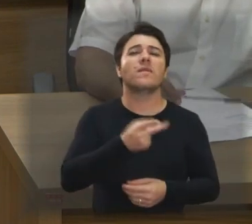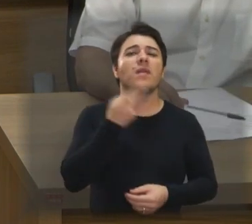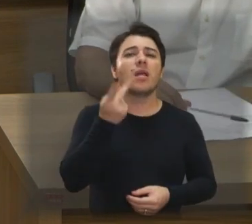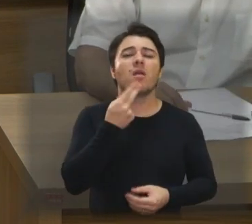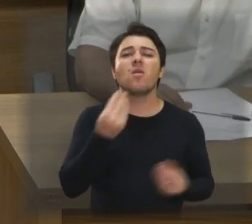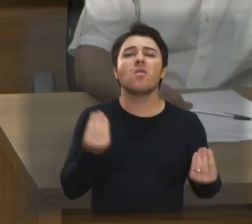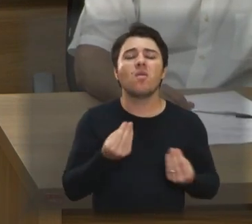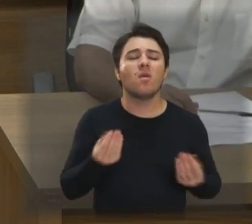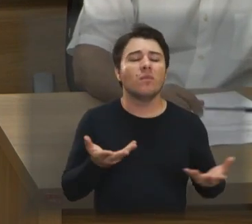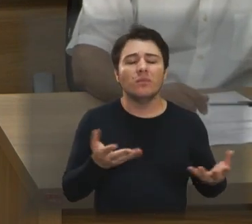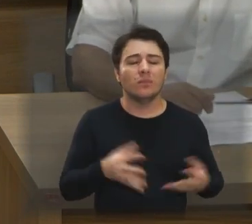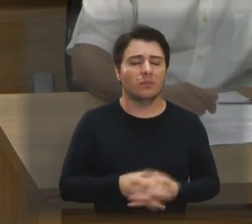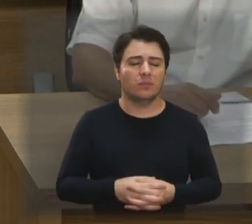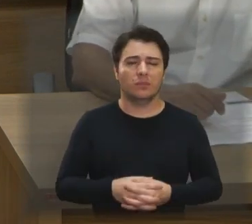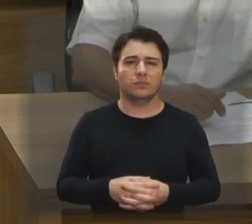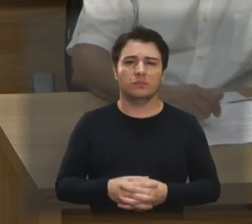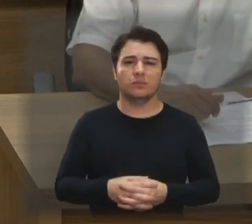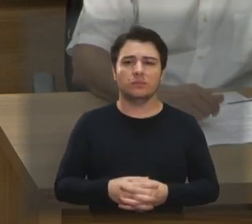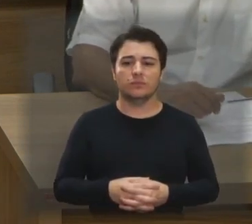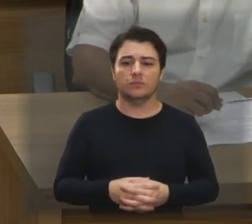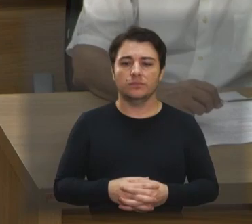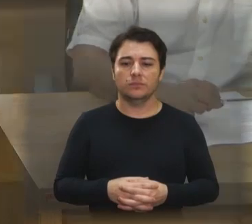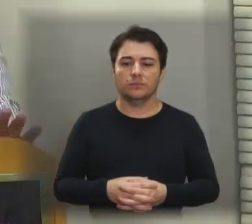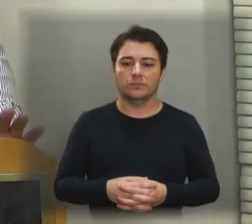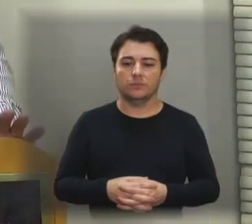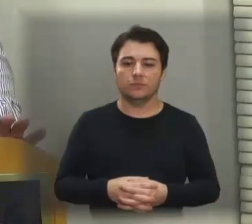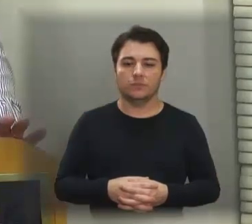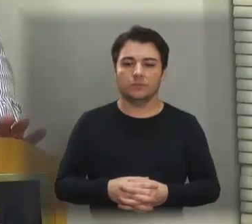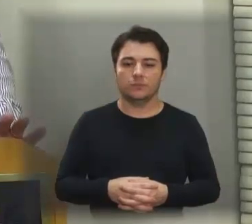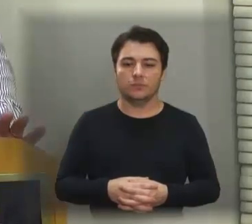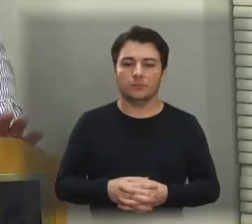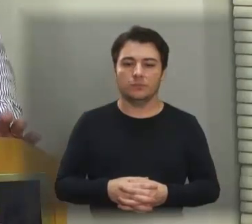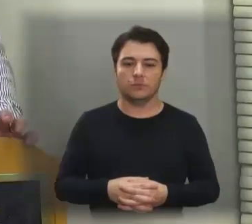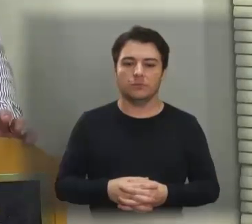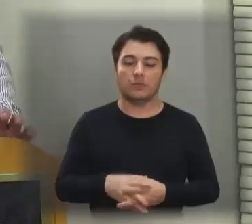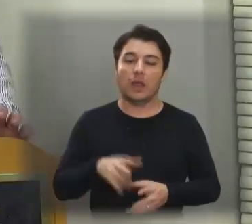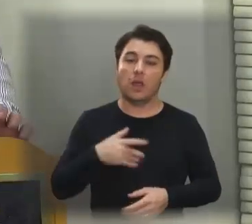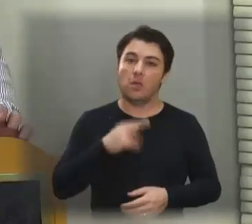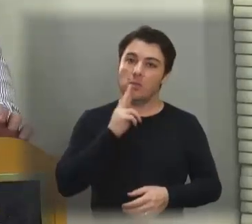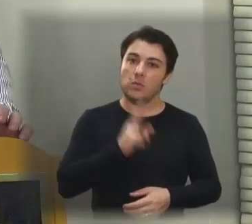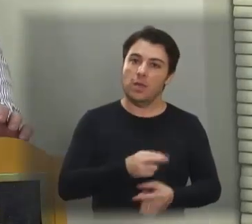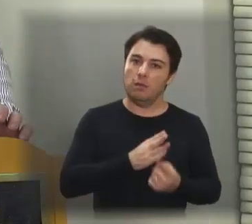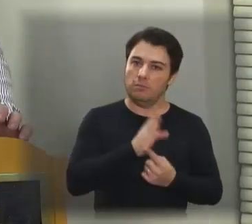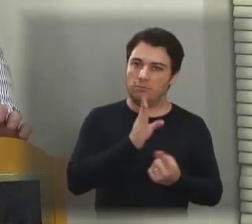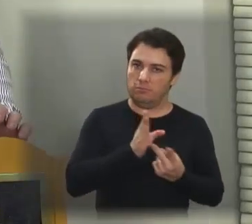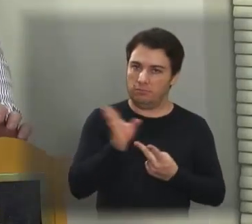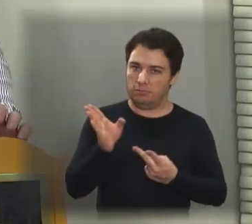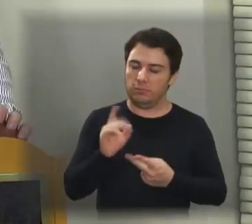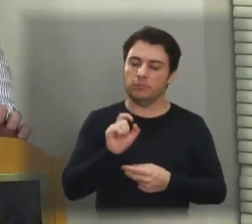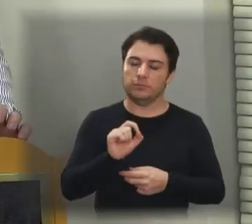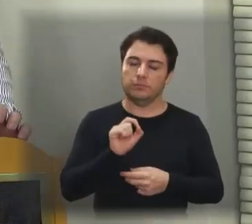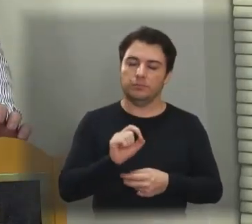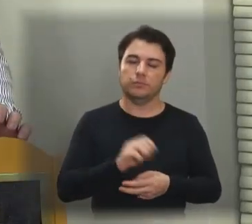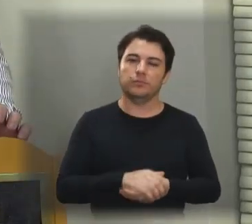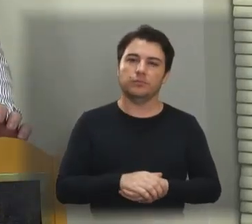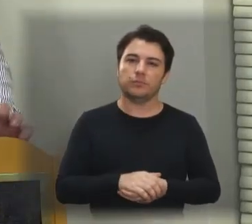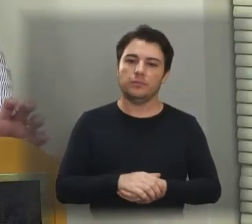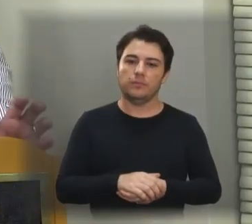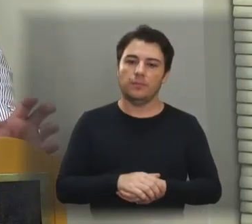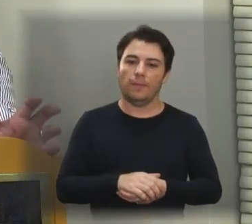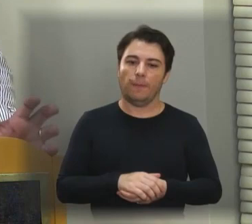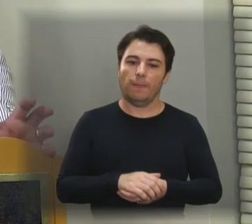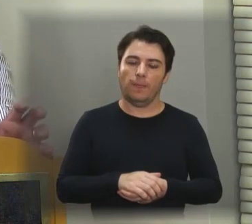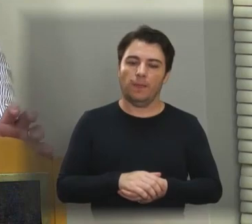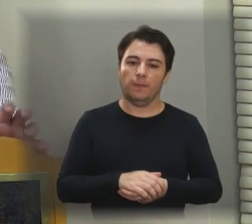vocês pretendem fazer para isso eu penso acontecer Ok eu de novo vou dividir em duas partes é com relação ao